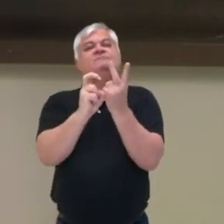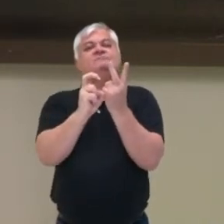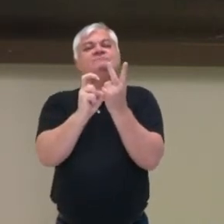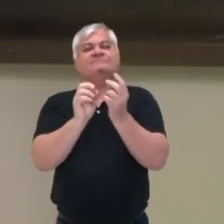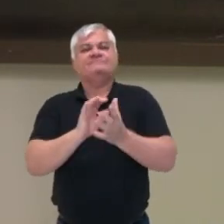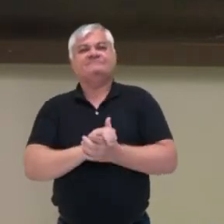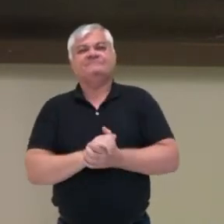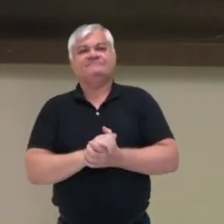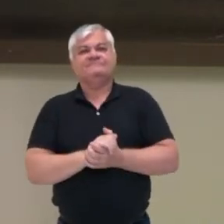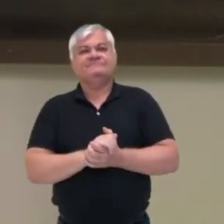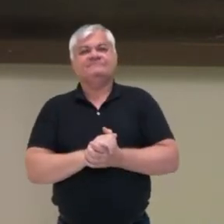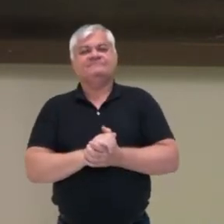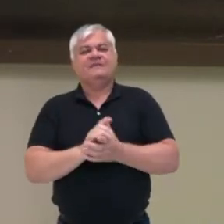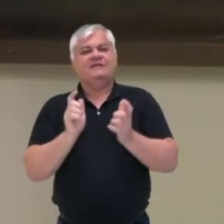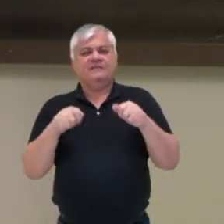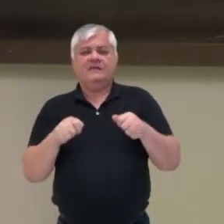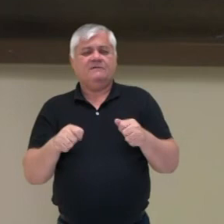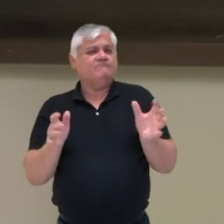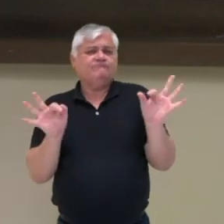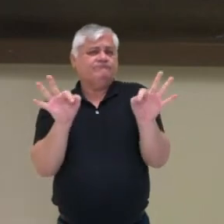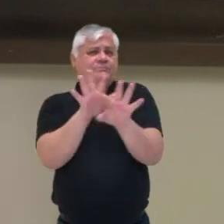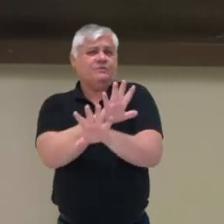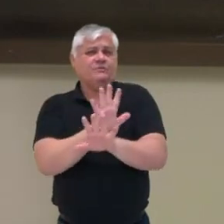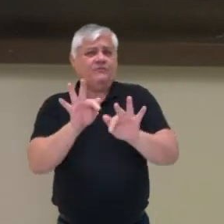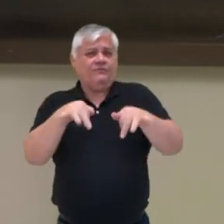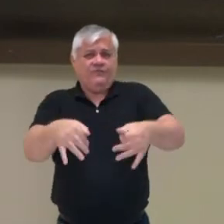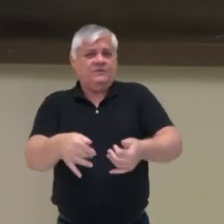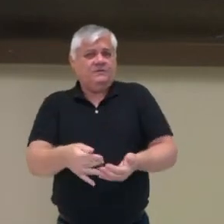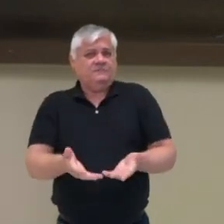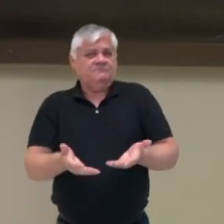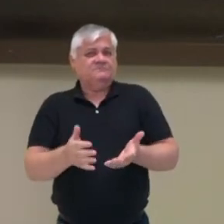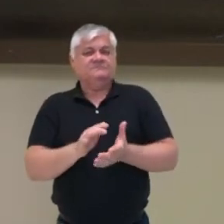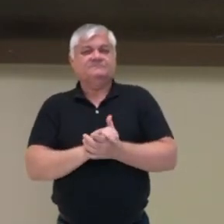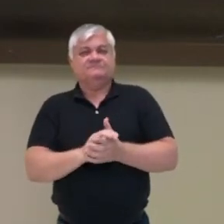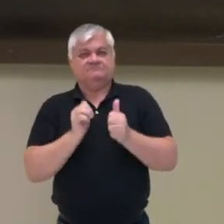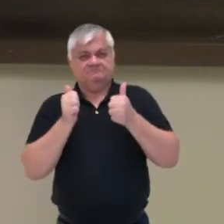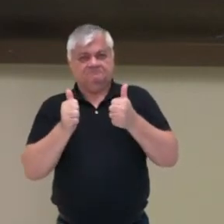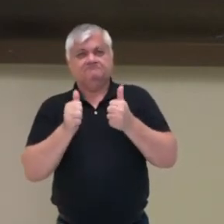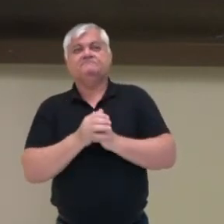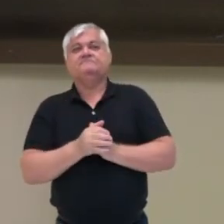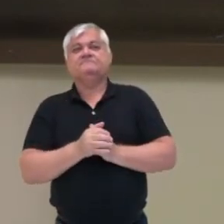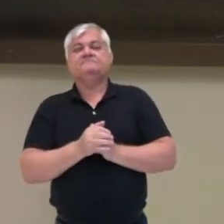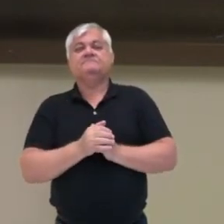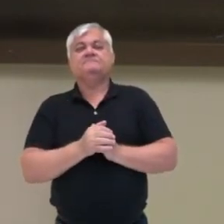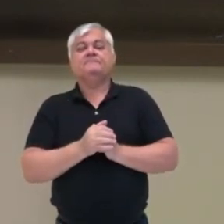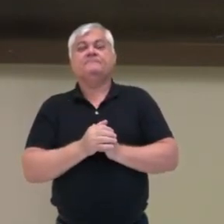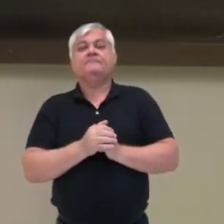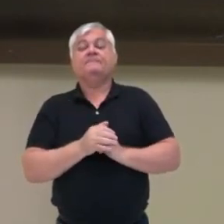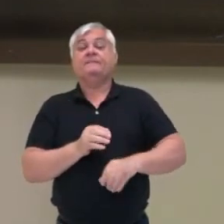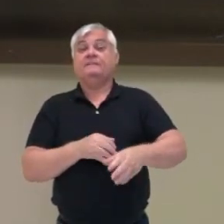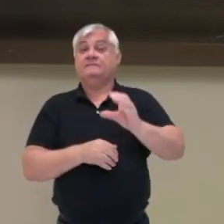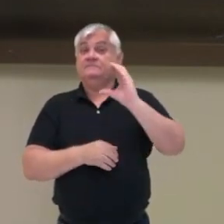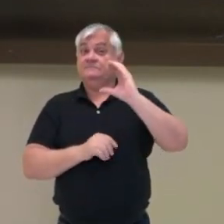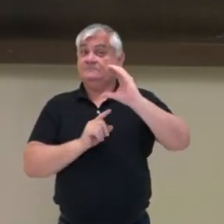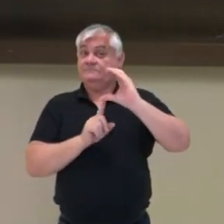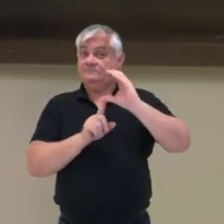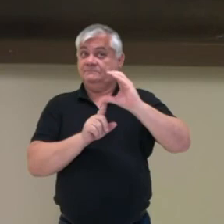5. Posso resolver melhor? Não, então deixamos dessa maneira mesmo, por hora. Letra